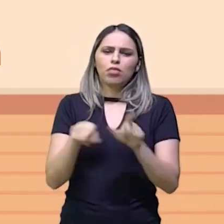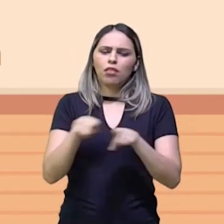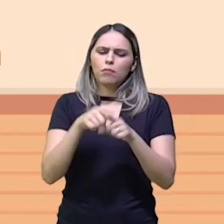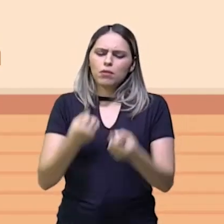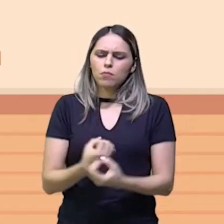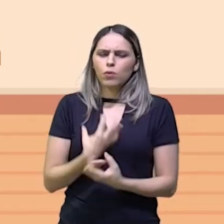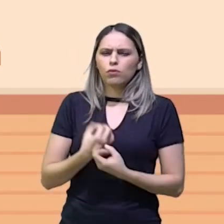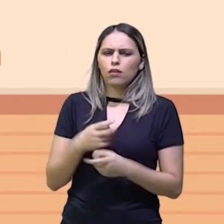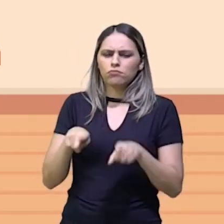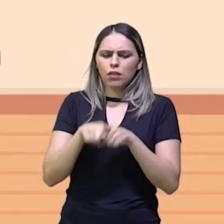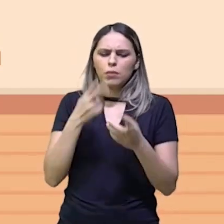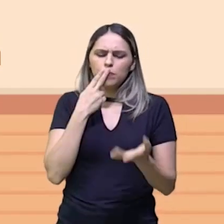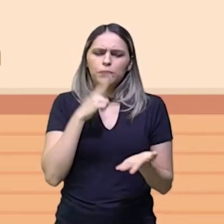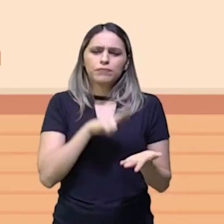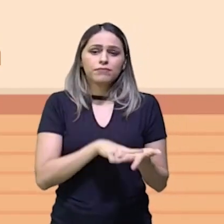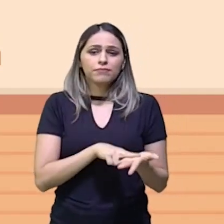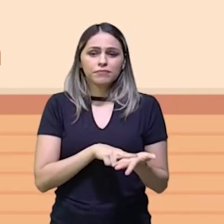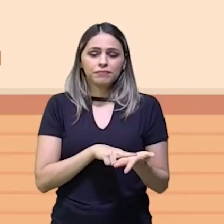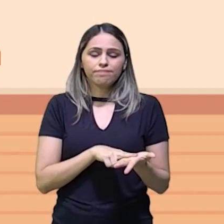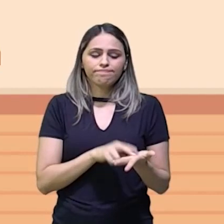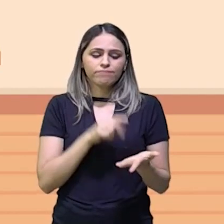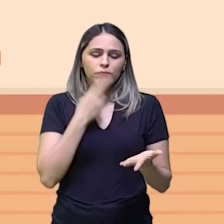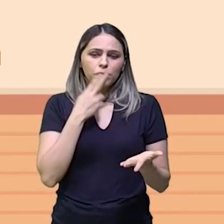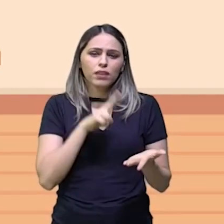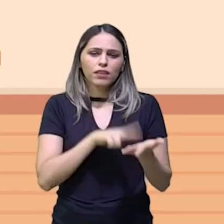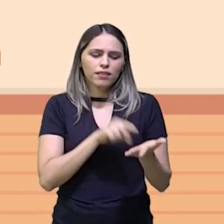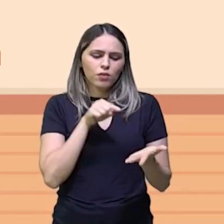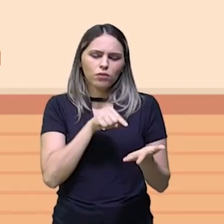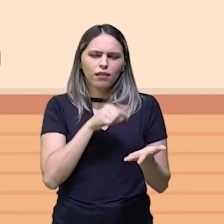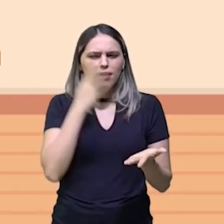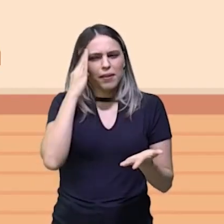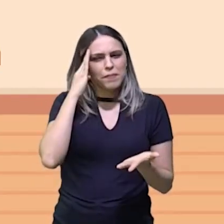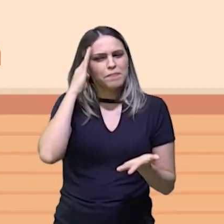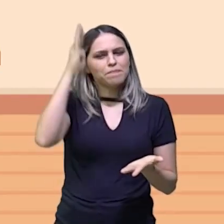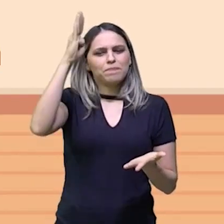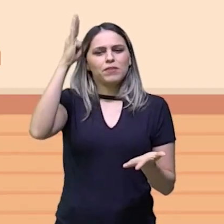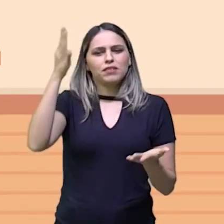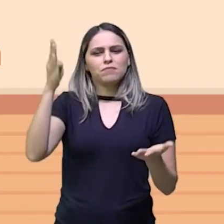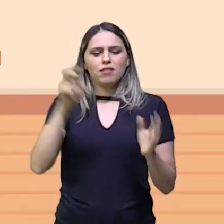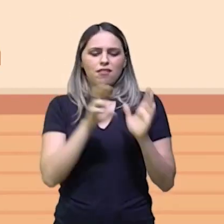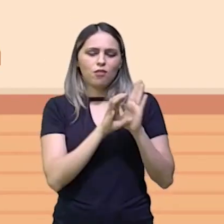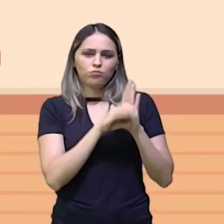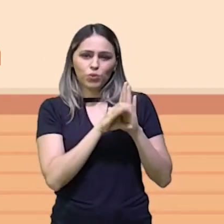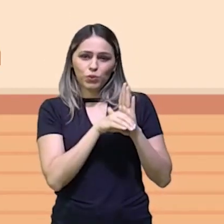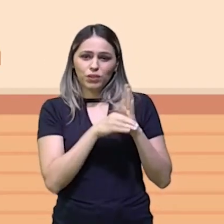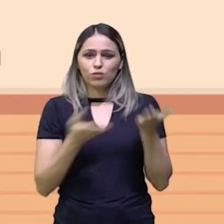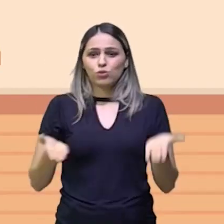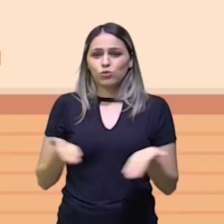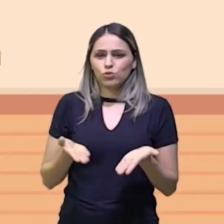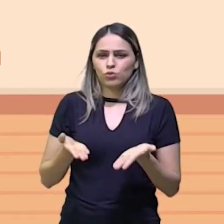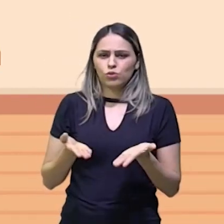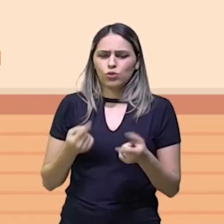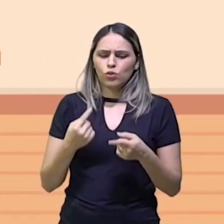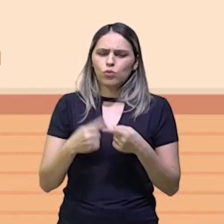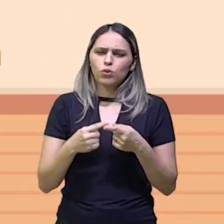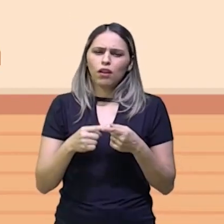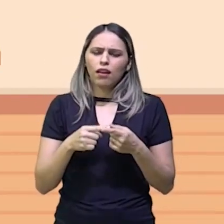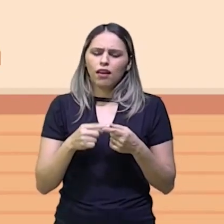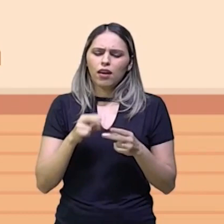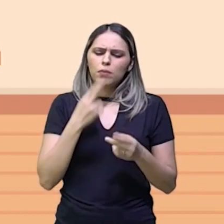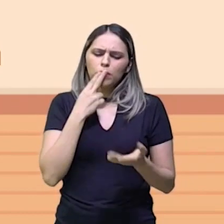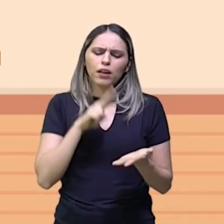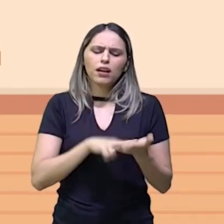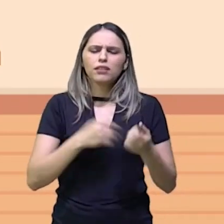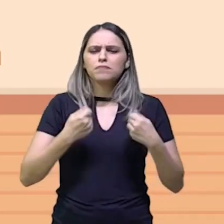vimos uma carta. A carta foi nosso principal conteúdo de hoje. O que que a carta ela deve conter,